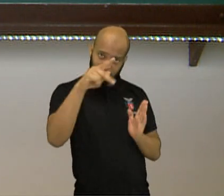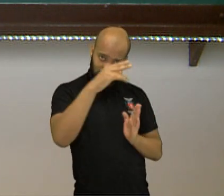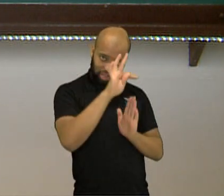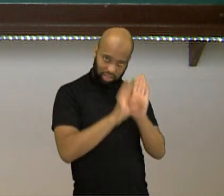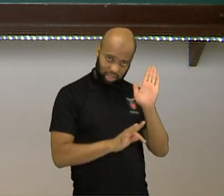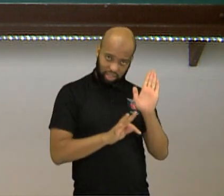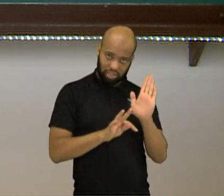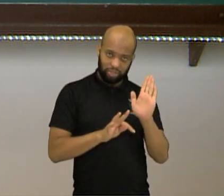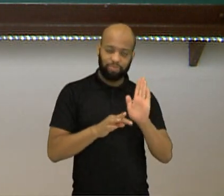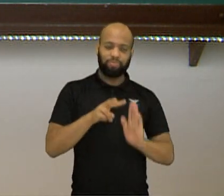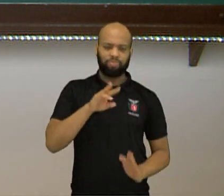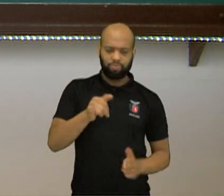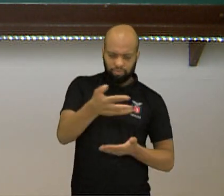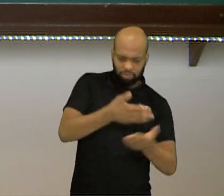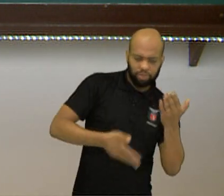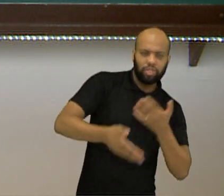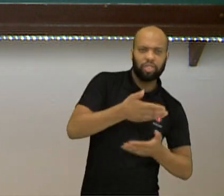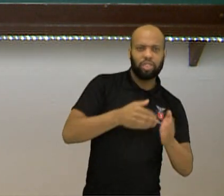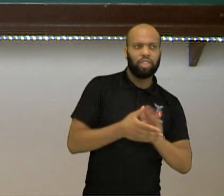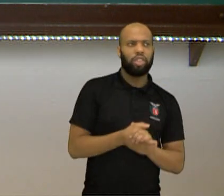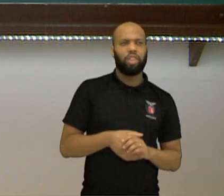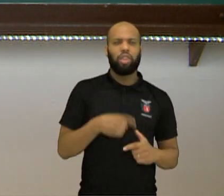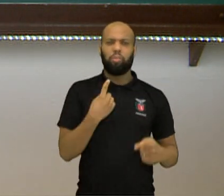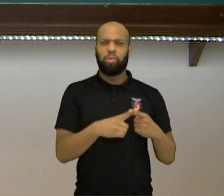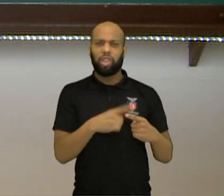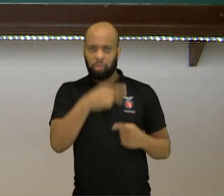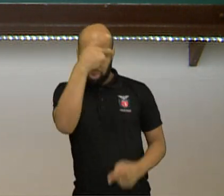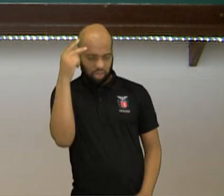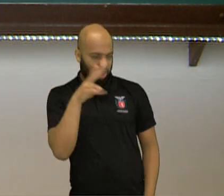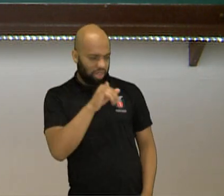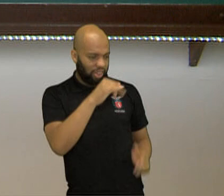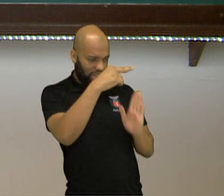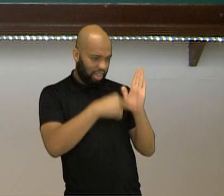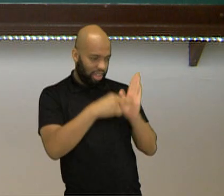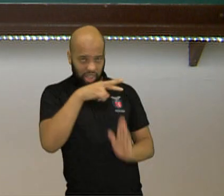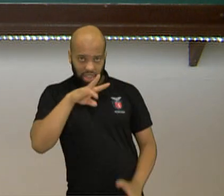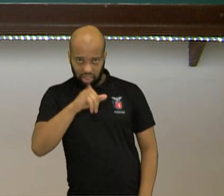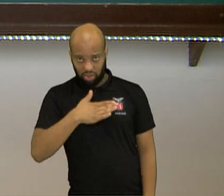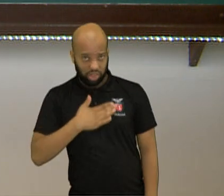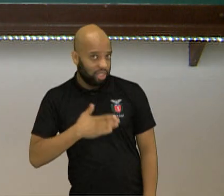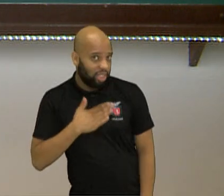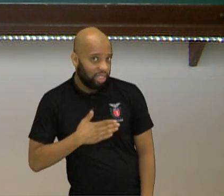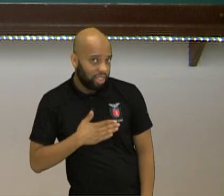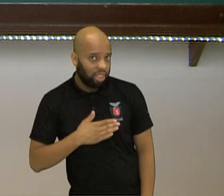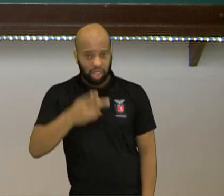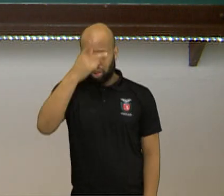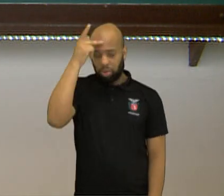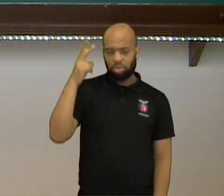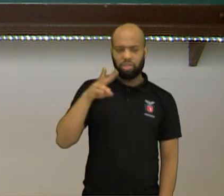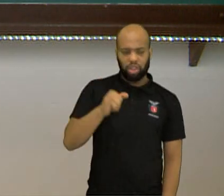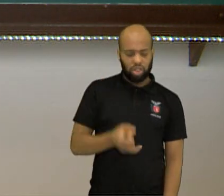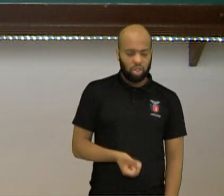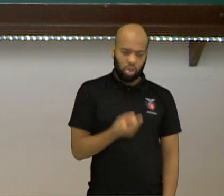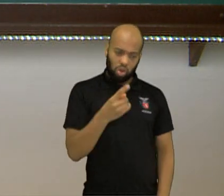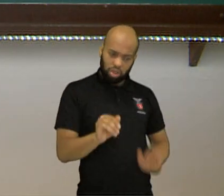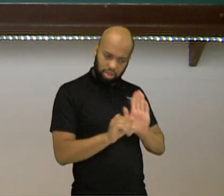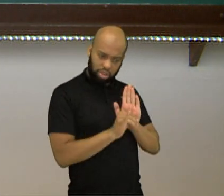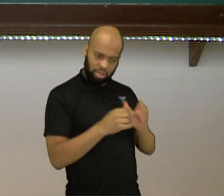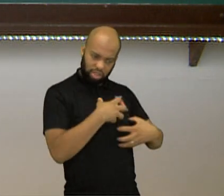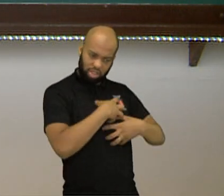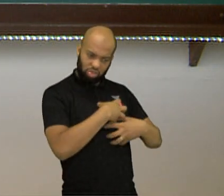a tua história, que vai interagir com você. Será que ele vai gostar daquilo? Será que a pessoa vai se identificar com